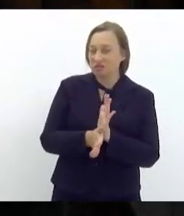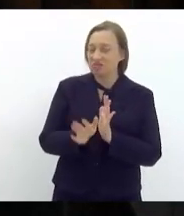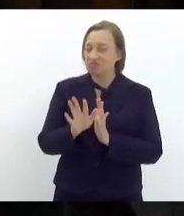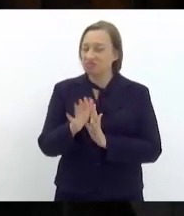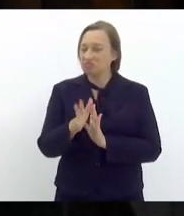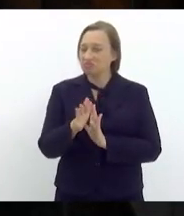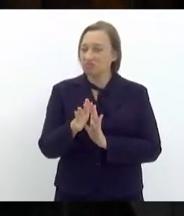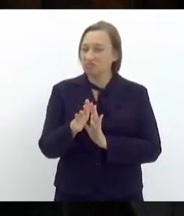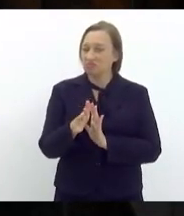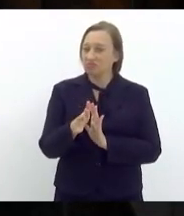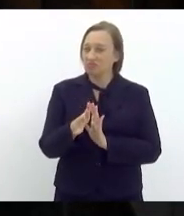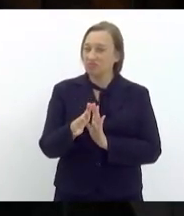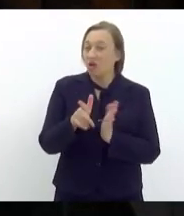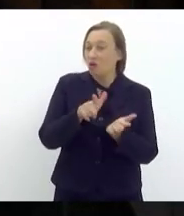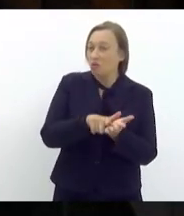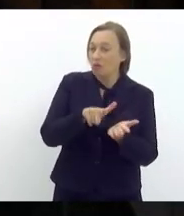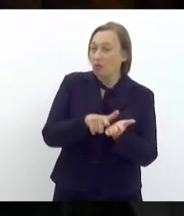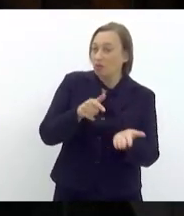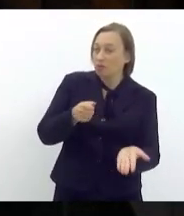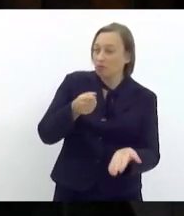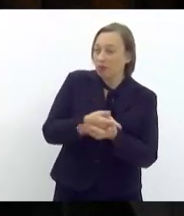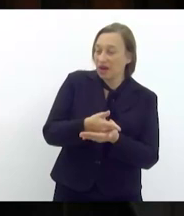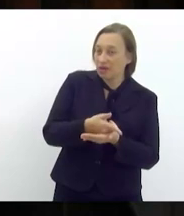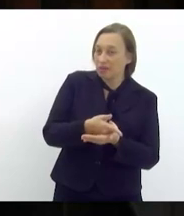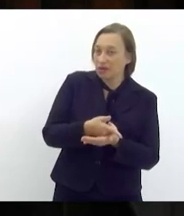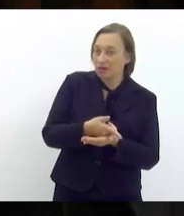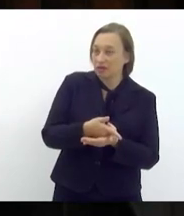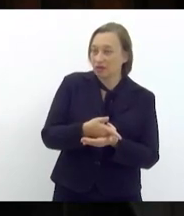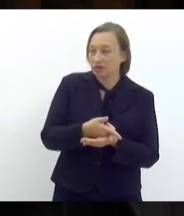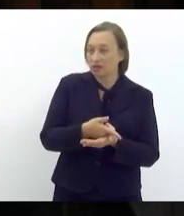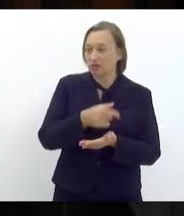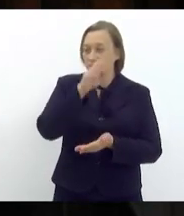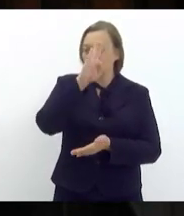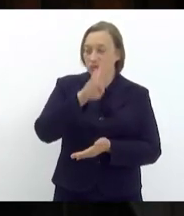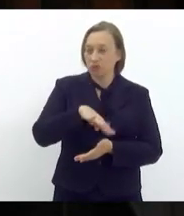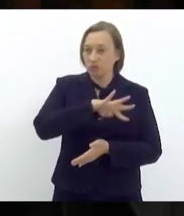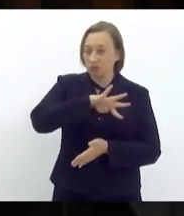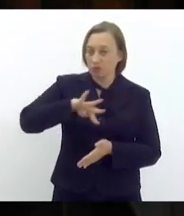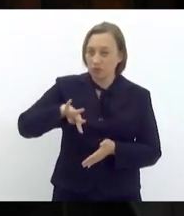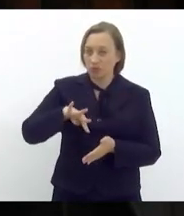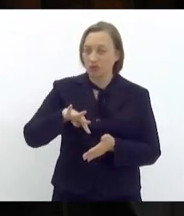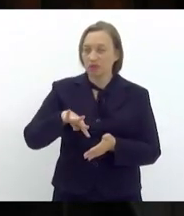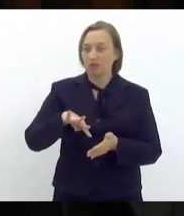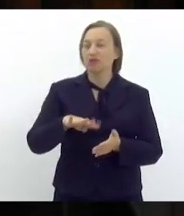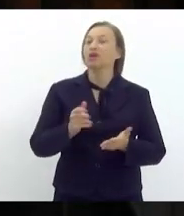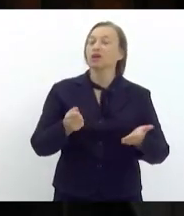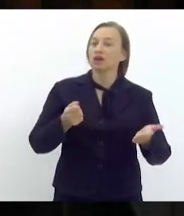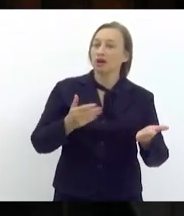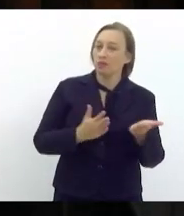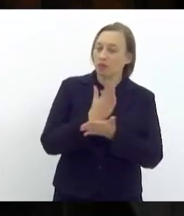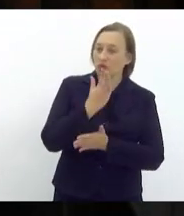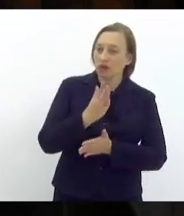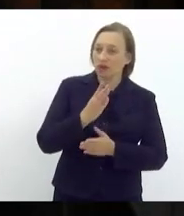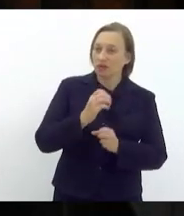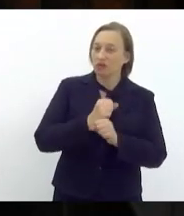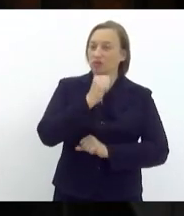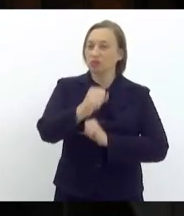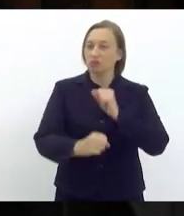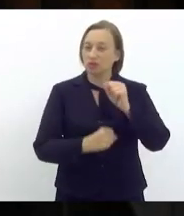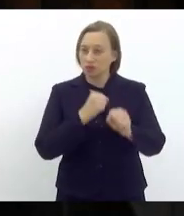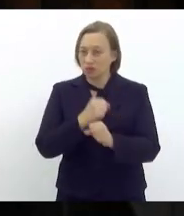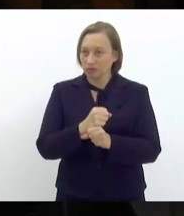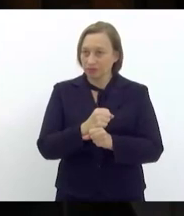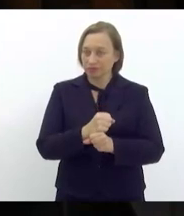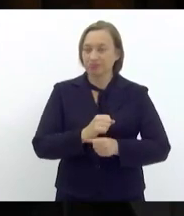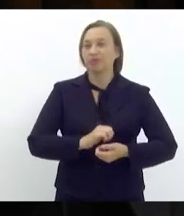com a folha de pagamento no exercício vigente e os acréscimos aprovados para o próximo exercício